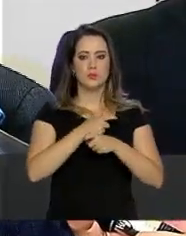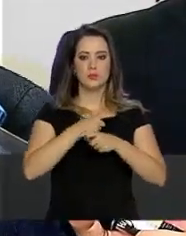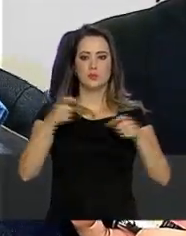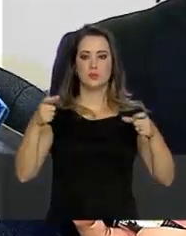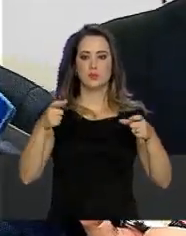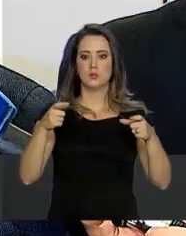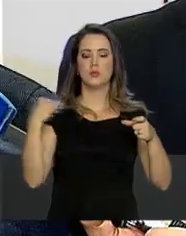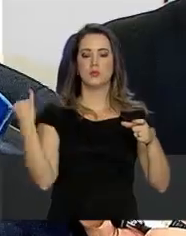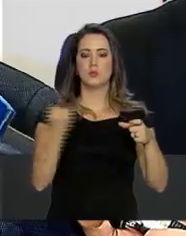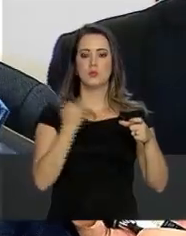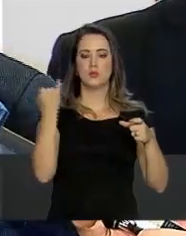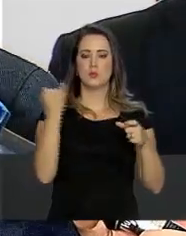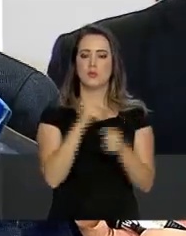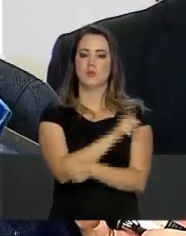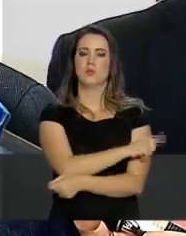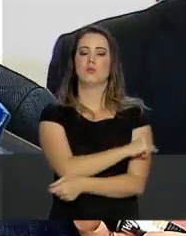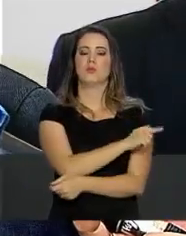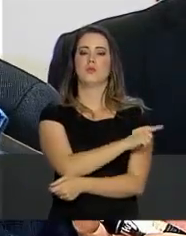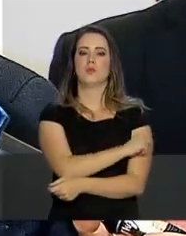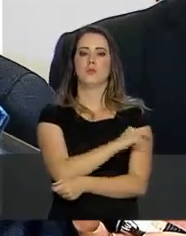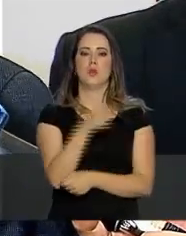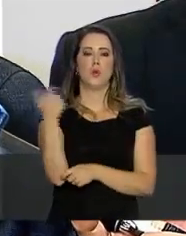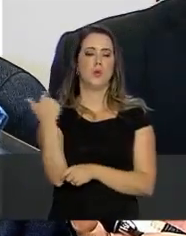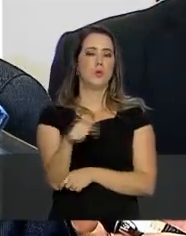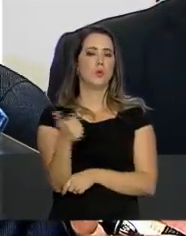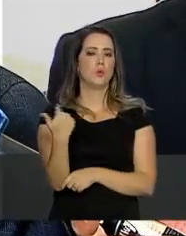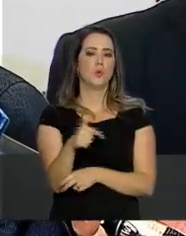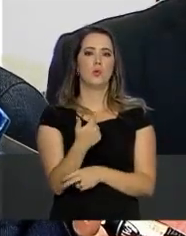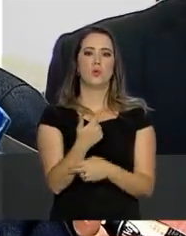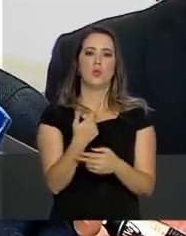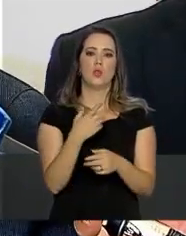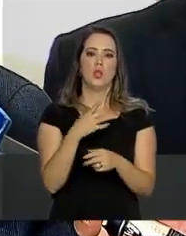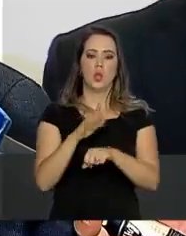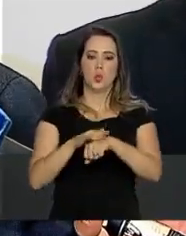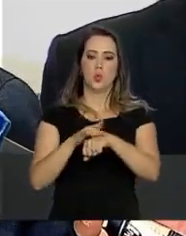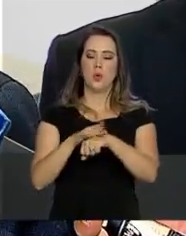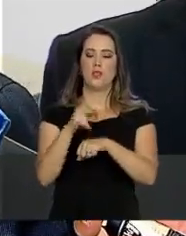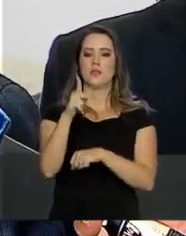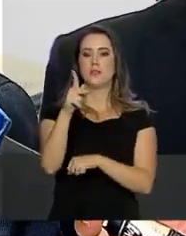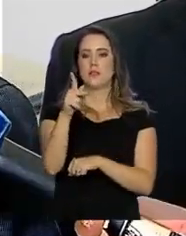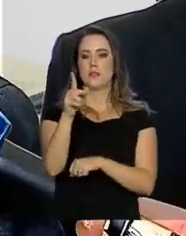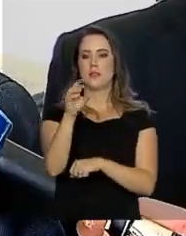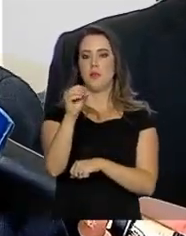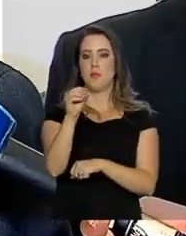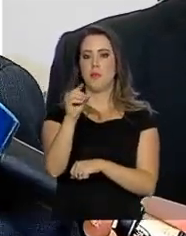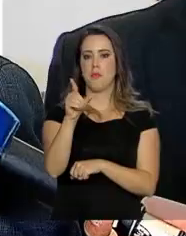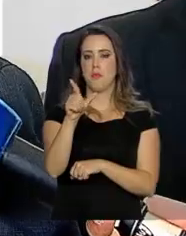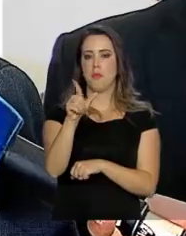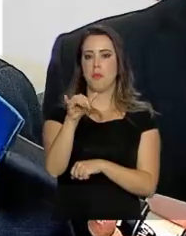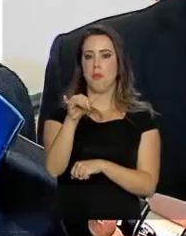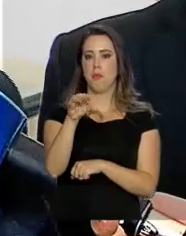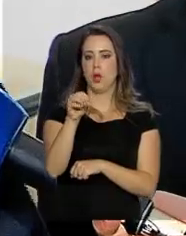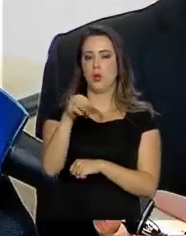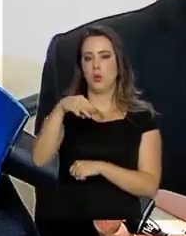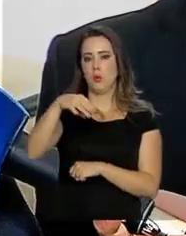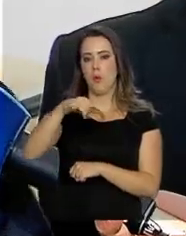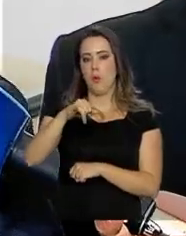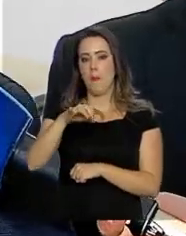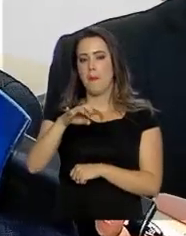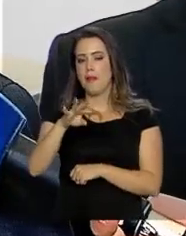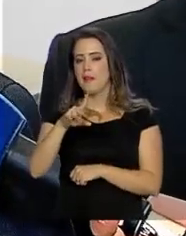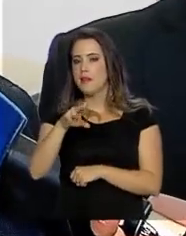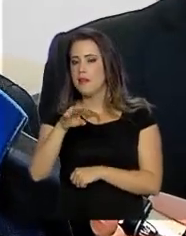para a vacinação nós não temos casos de poliomielite registrados ainda no brasil neste ano